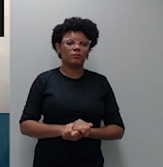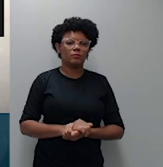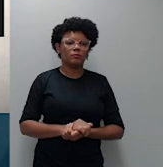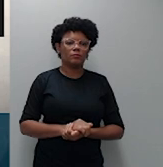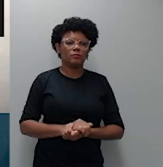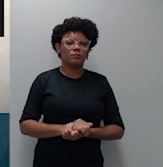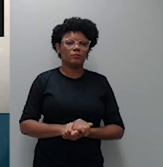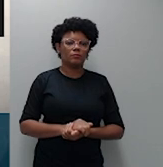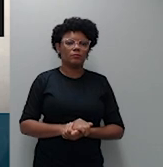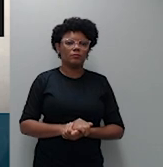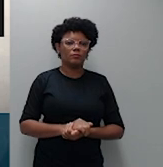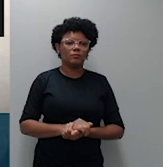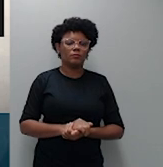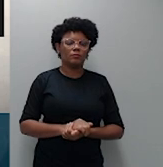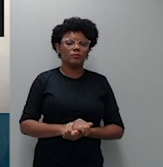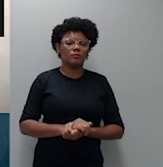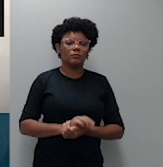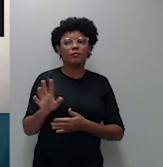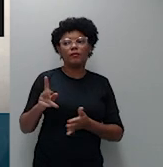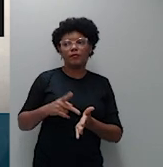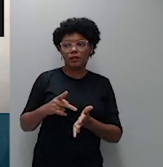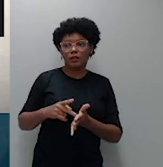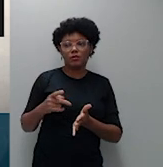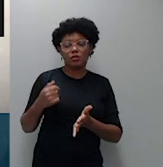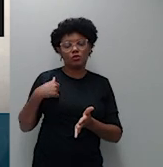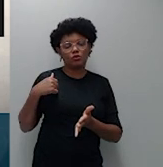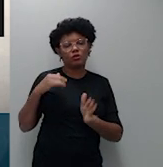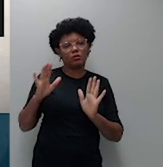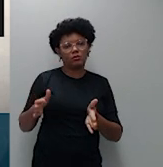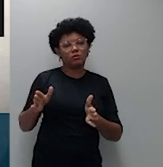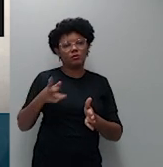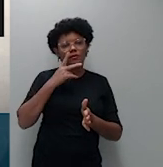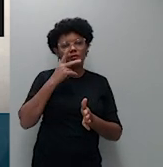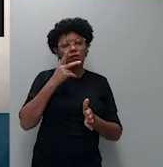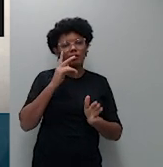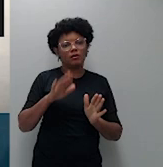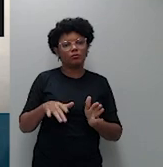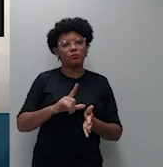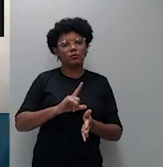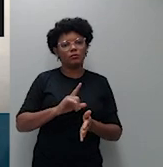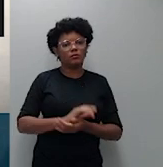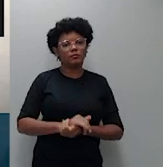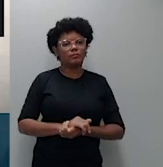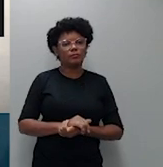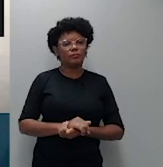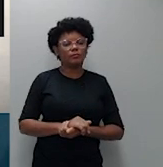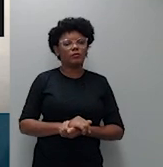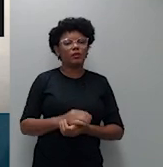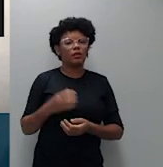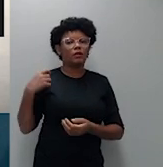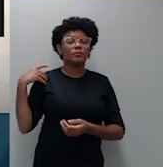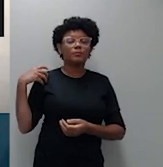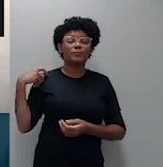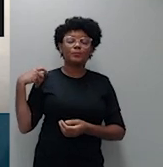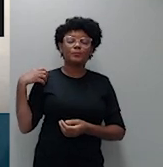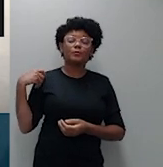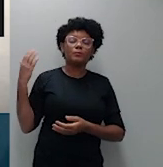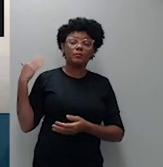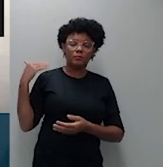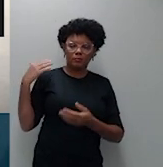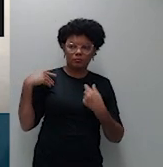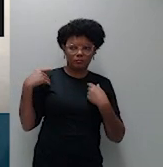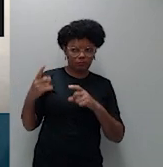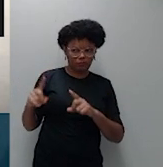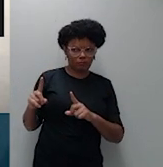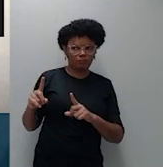exatamente aquilo que eu tinha mencionado a gente havia que já enfrentado essa situação e até